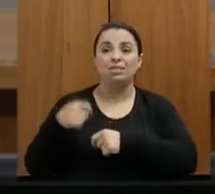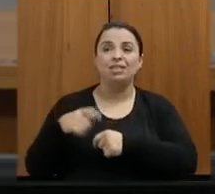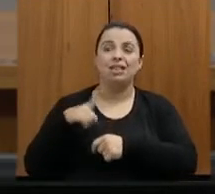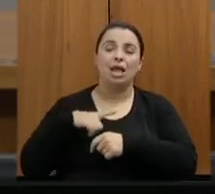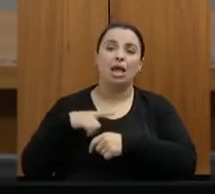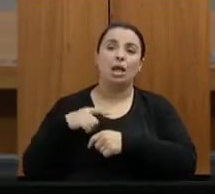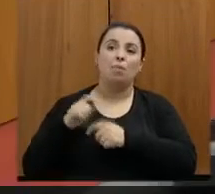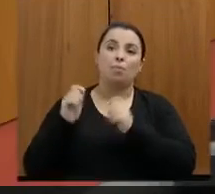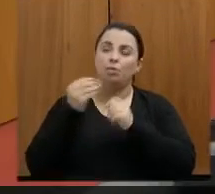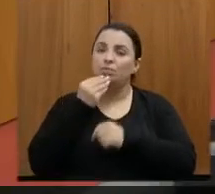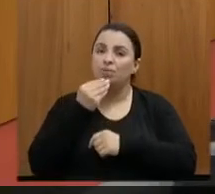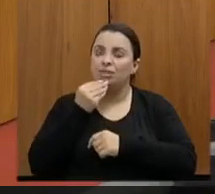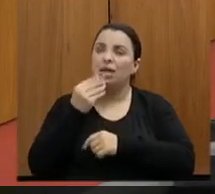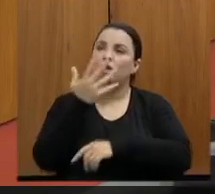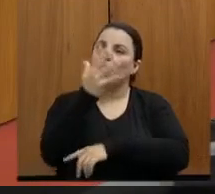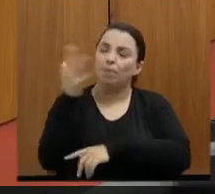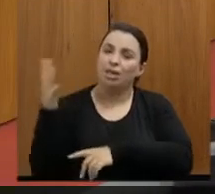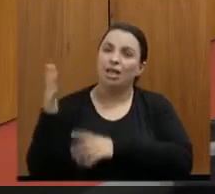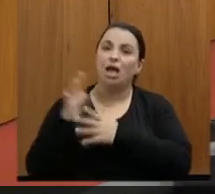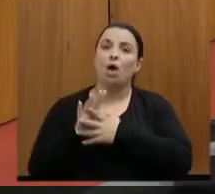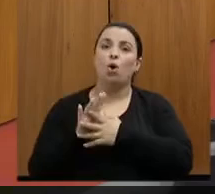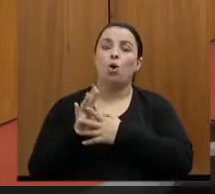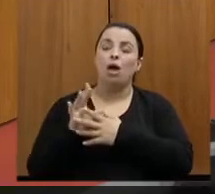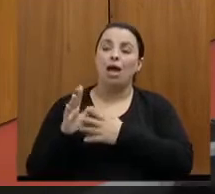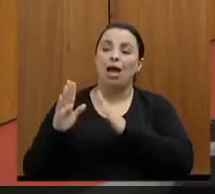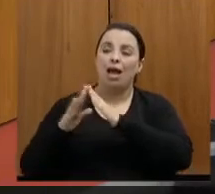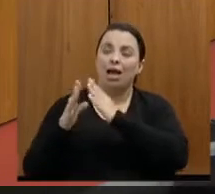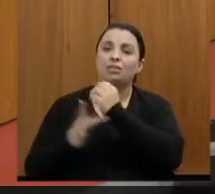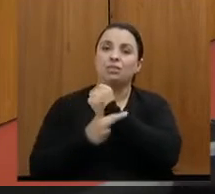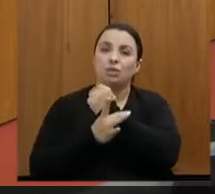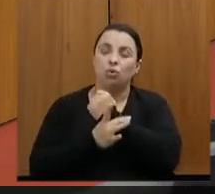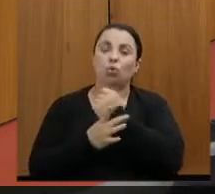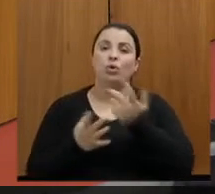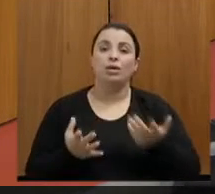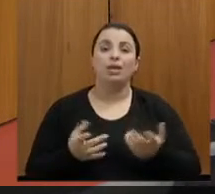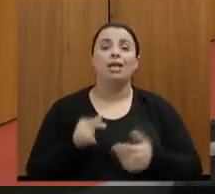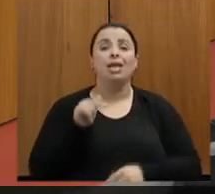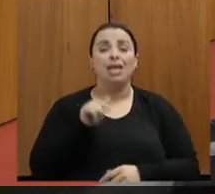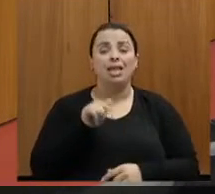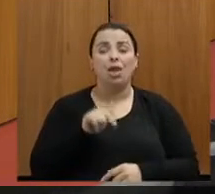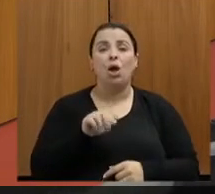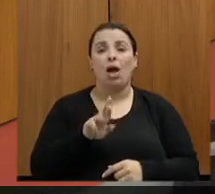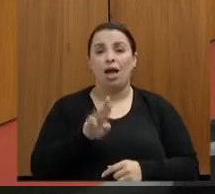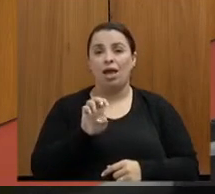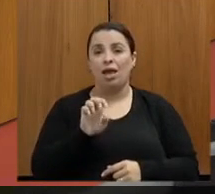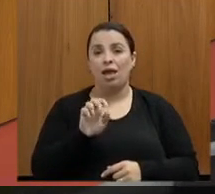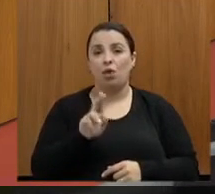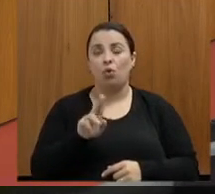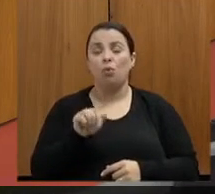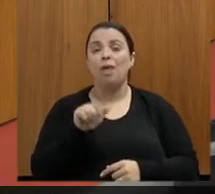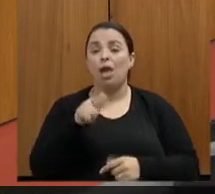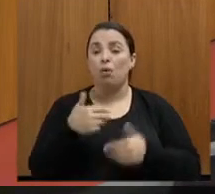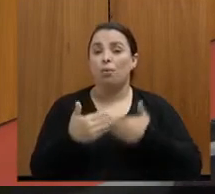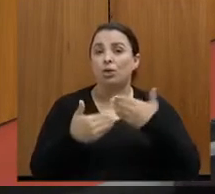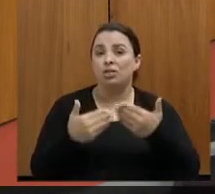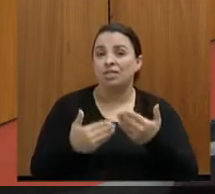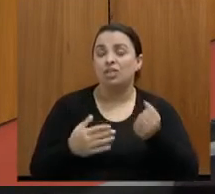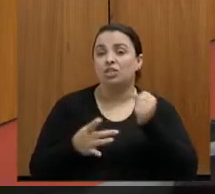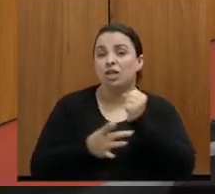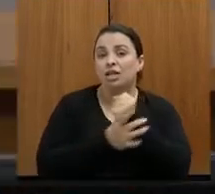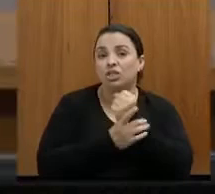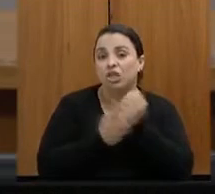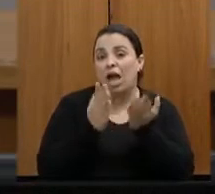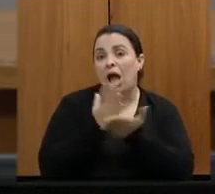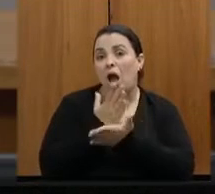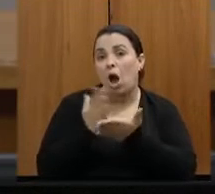tem que ter segurança na moradia. Então, a reúrbe é um processo de garantia de alguns direitos em que o poder